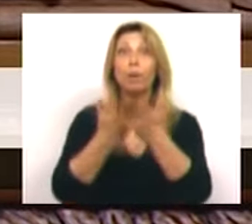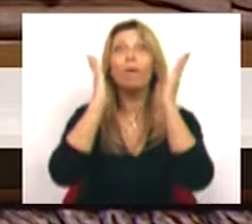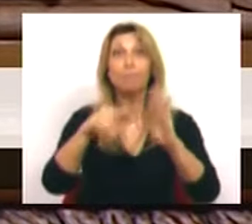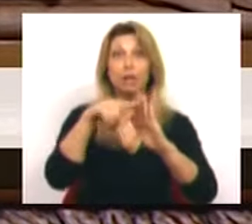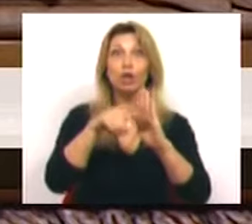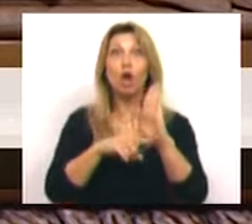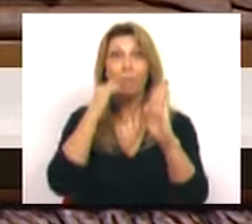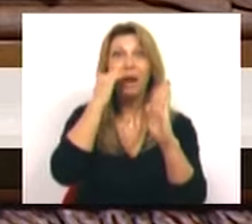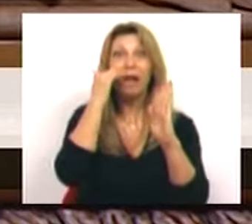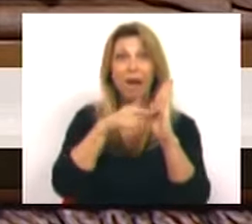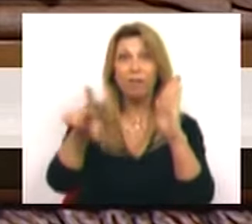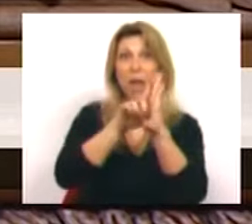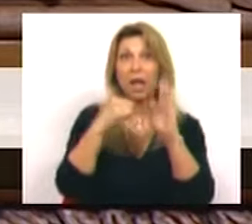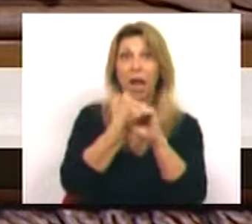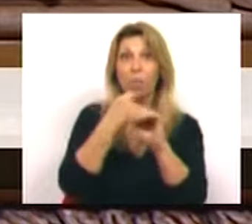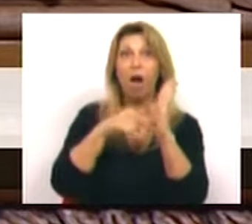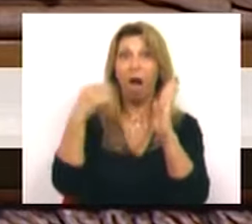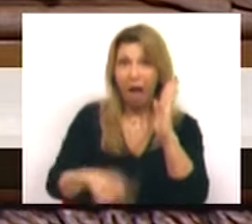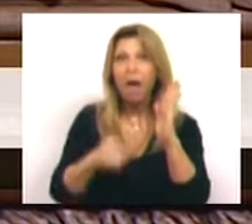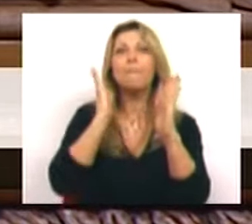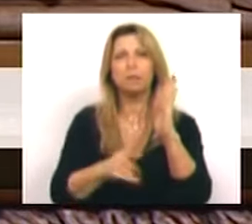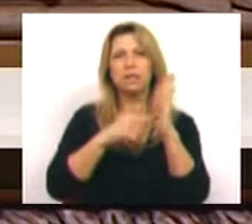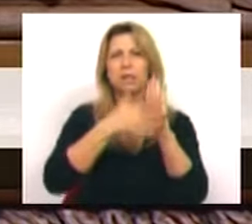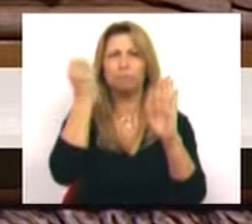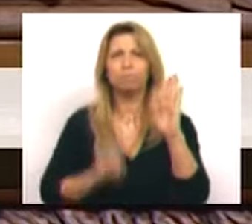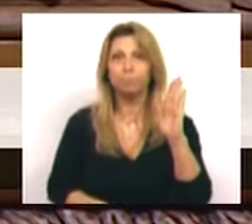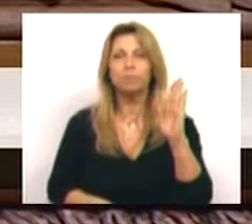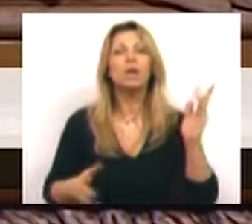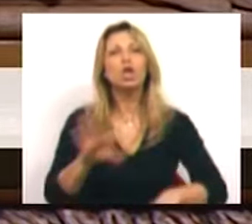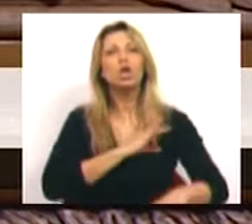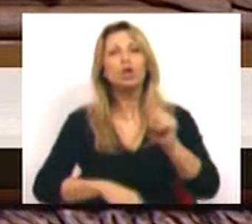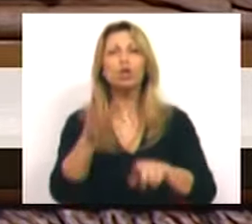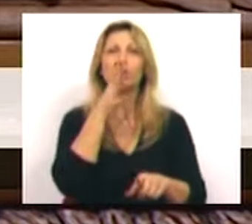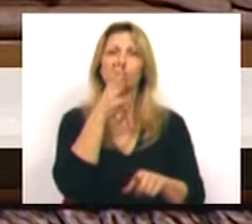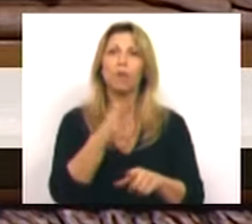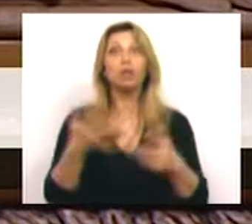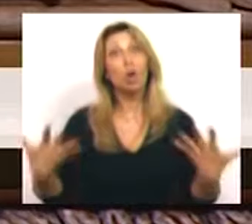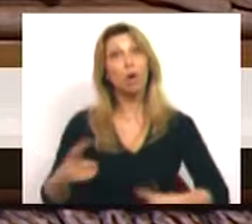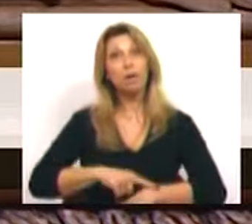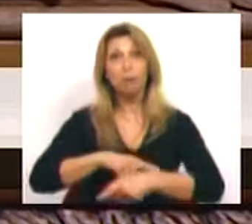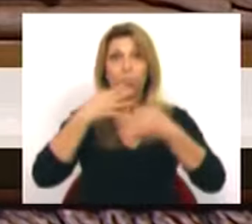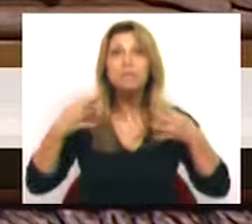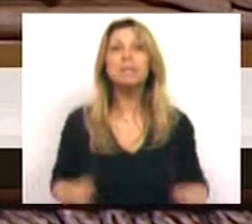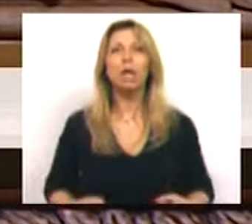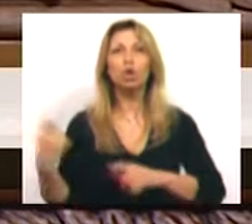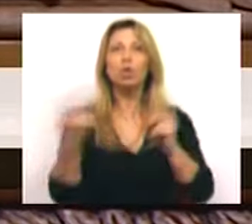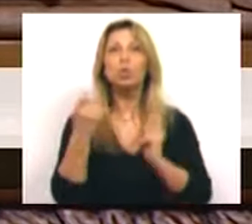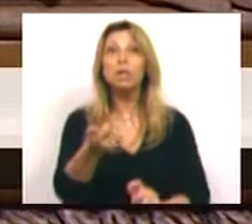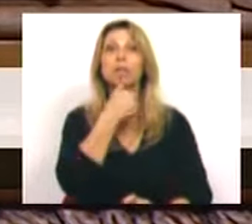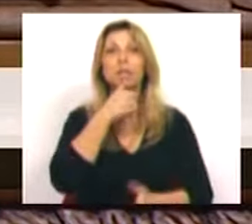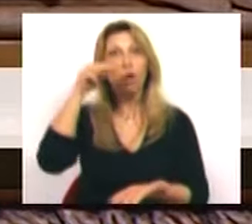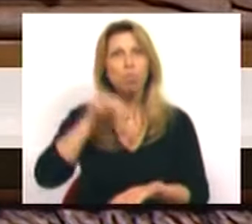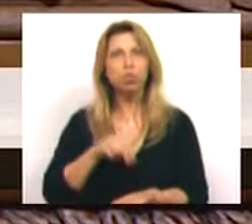normas gravosas da legislação laboral. Senhores deputados, chegou o momento de discutir e decidir, de tomar